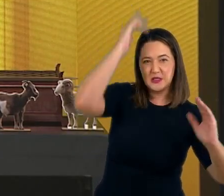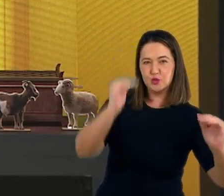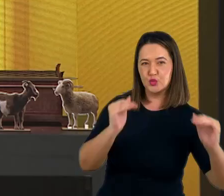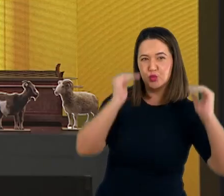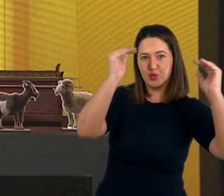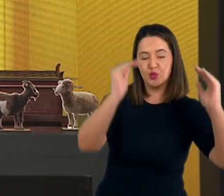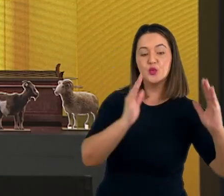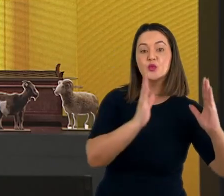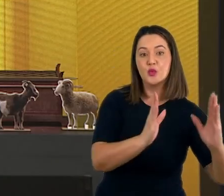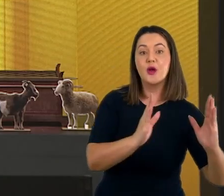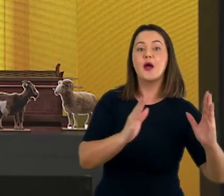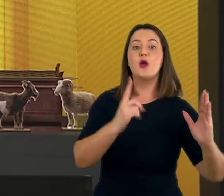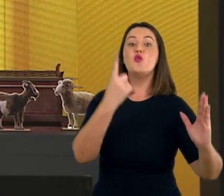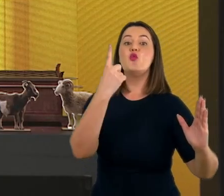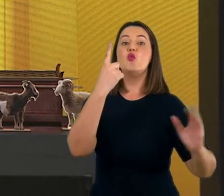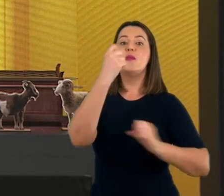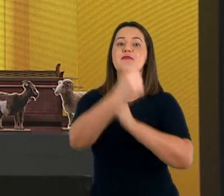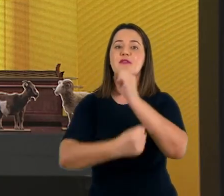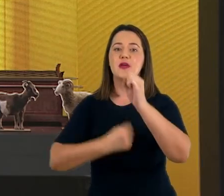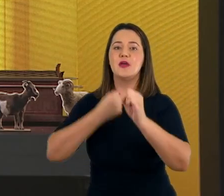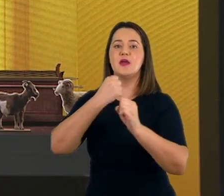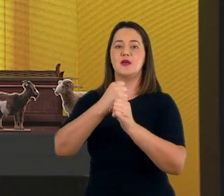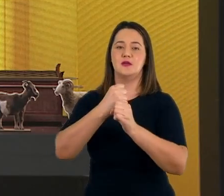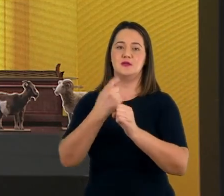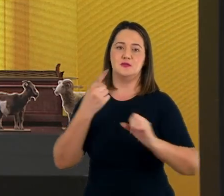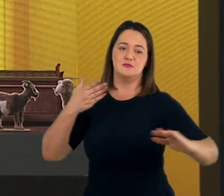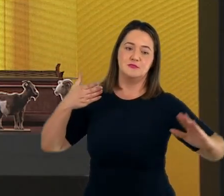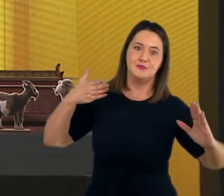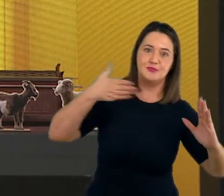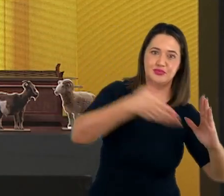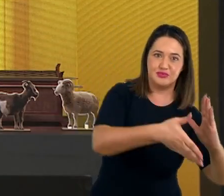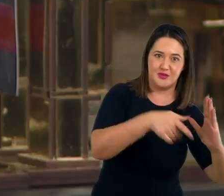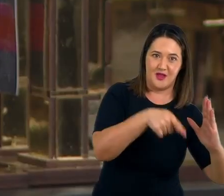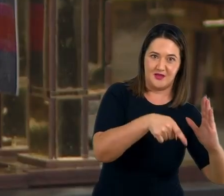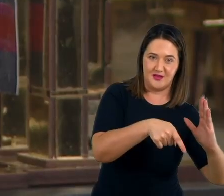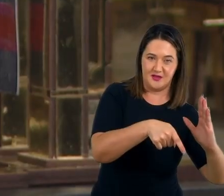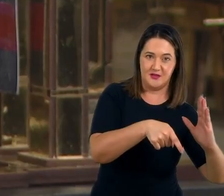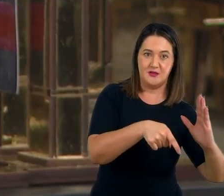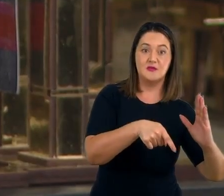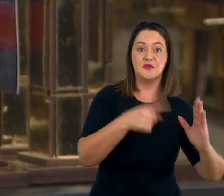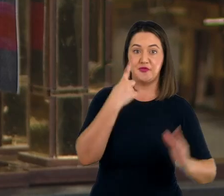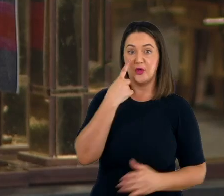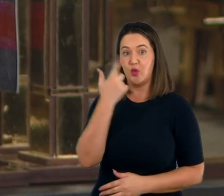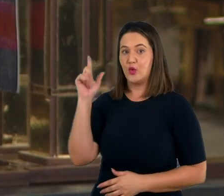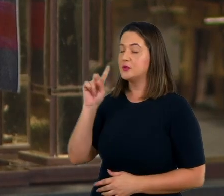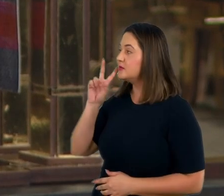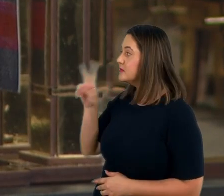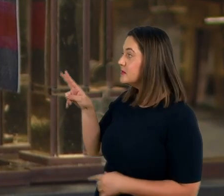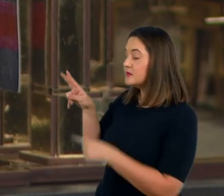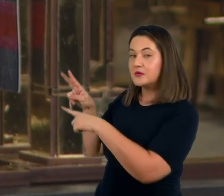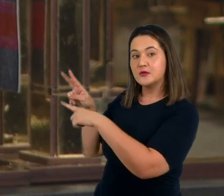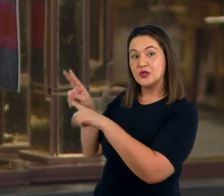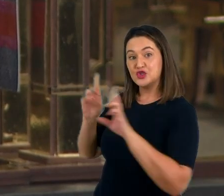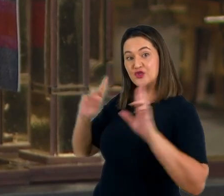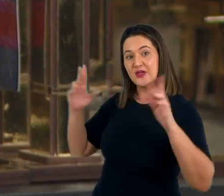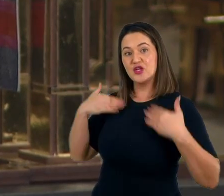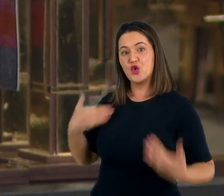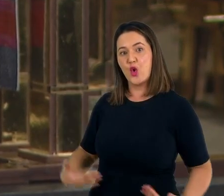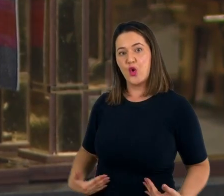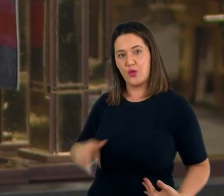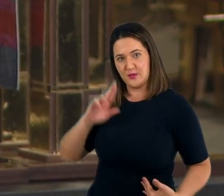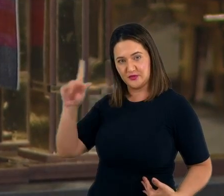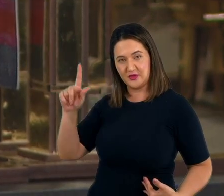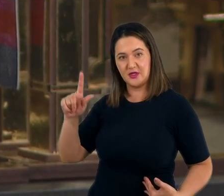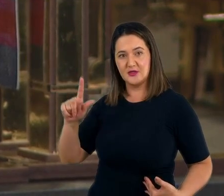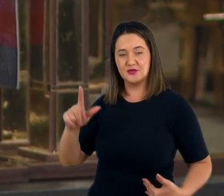o sumo sacerdote entrava no segundo compartimento, no lugar santíssimo. E você vê que ele que está representado